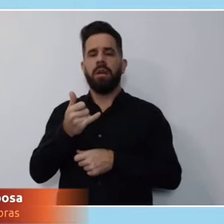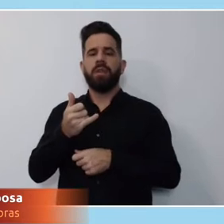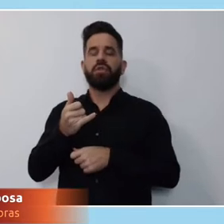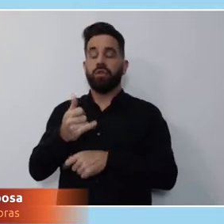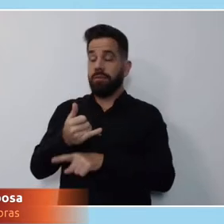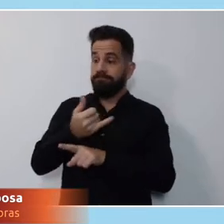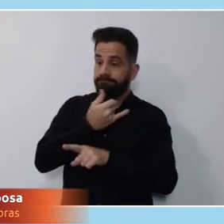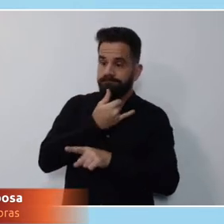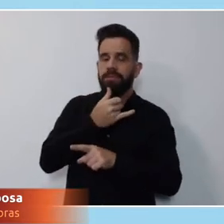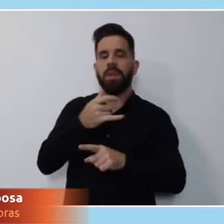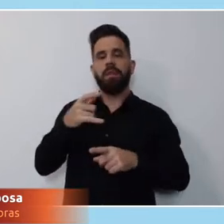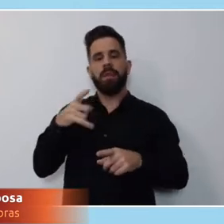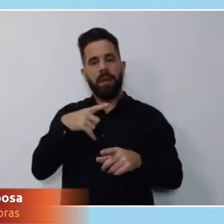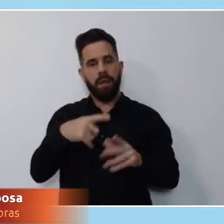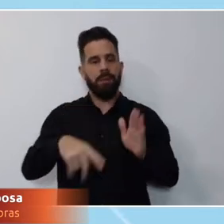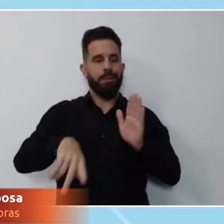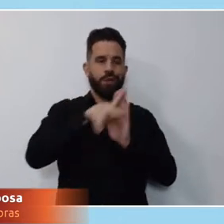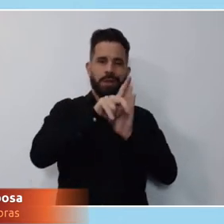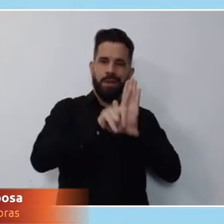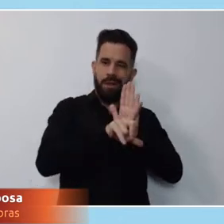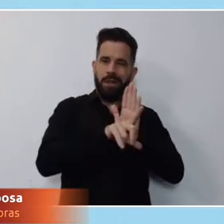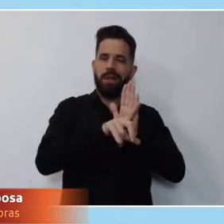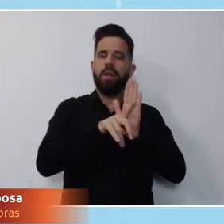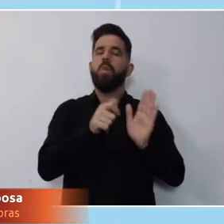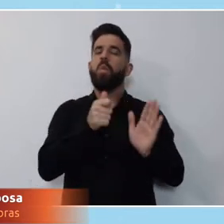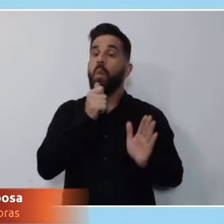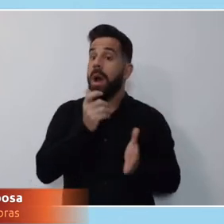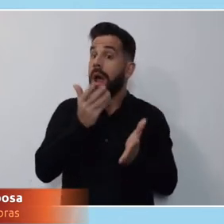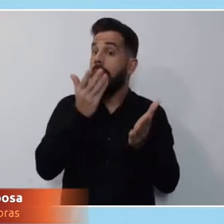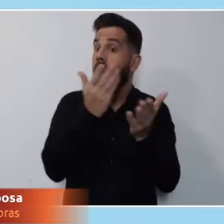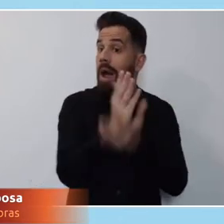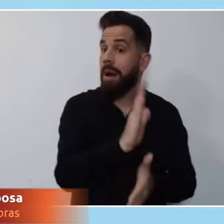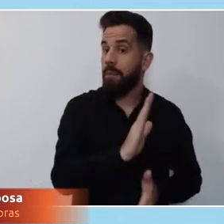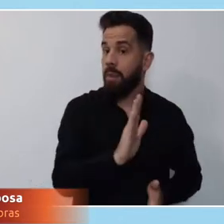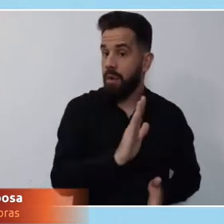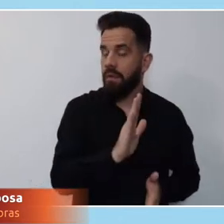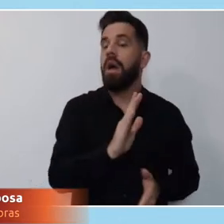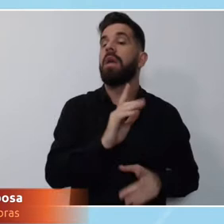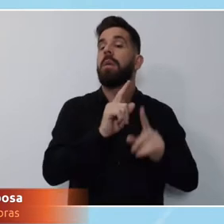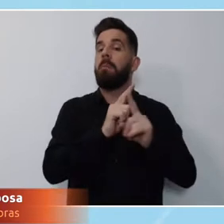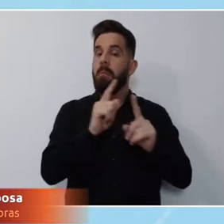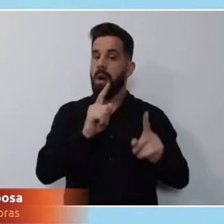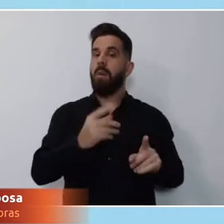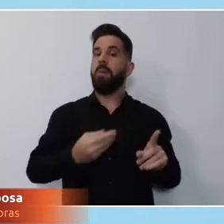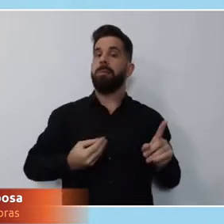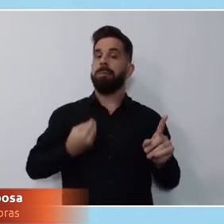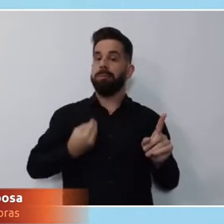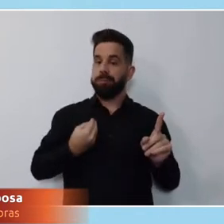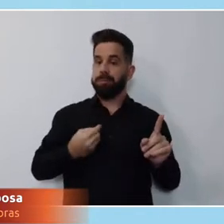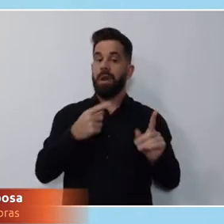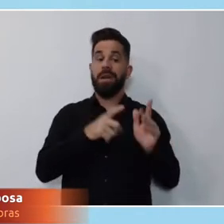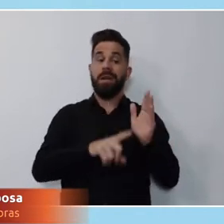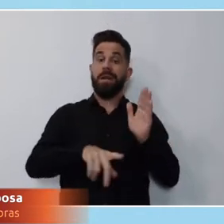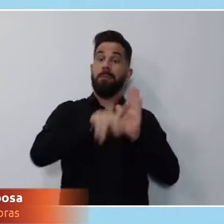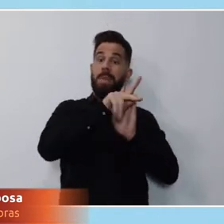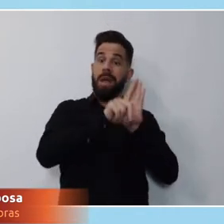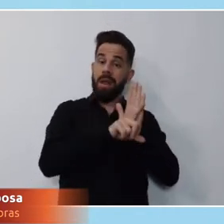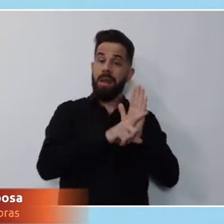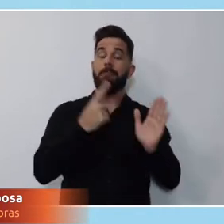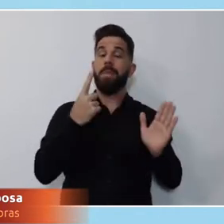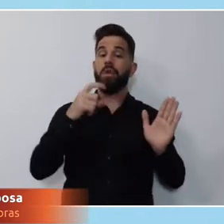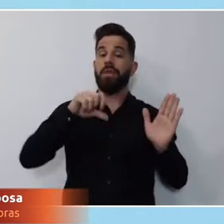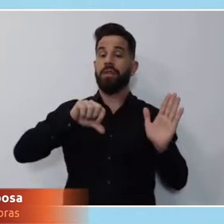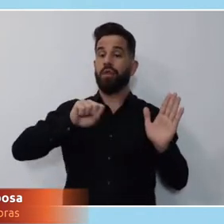esse projeto de lei ainda não estar aprovado definitivamente, o projeto de lei atual ele é de 1989, nós já